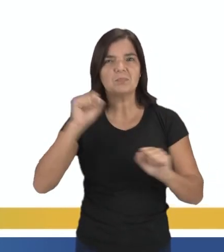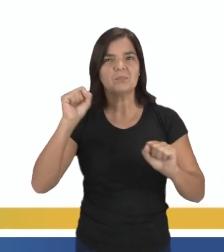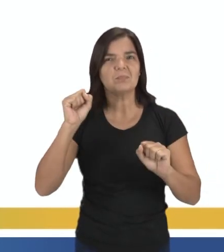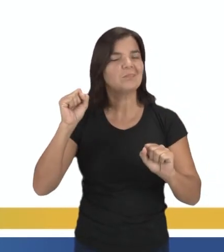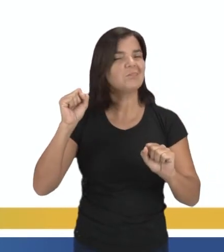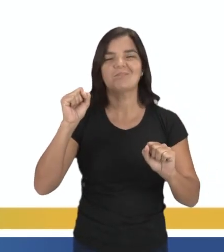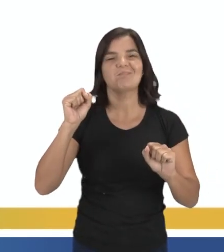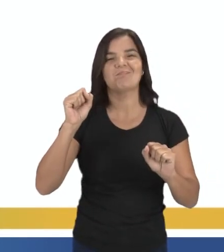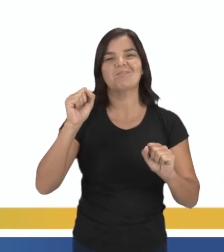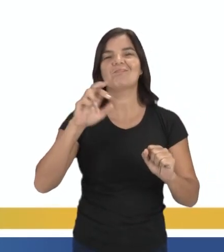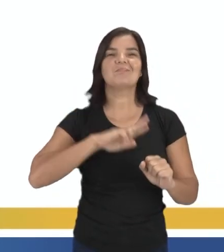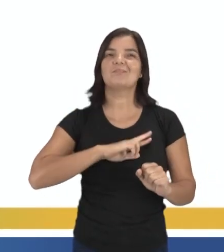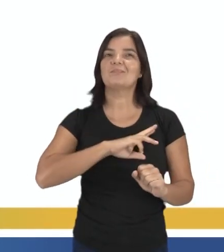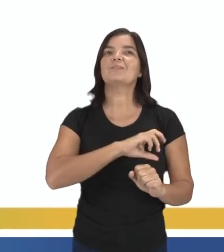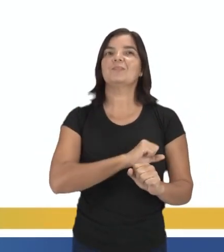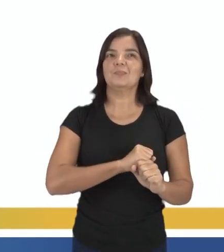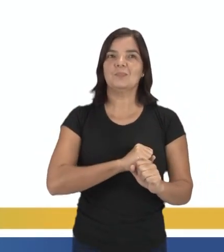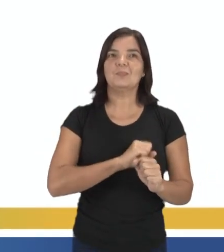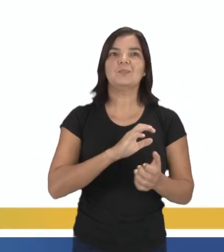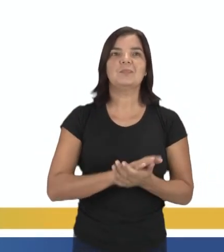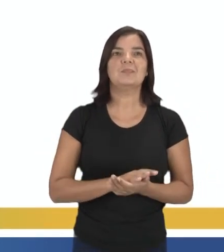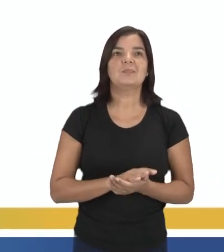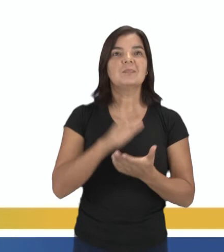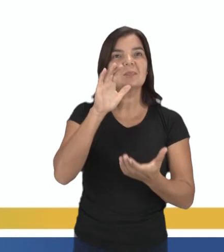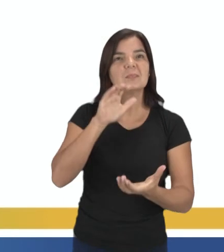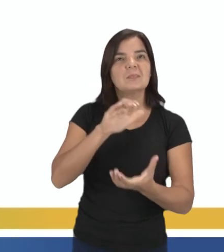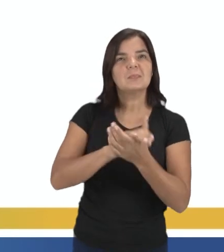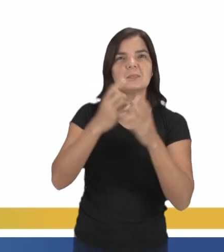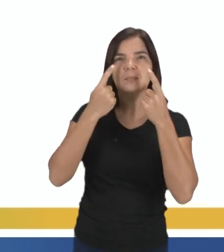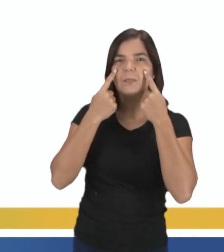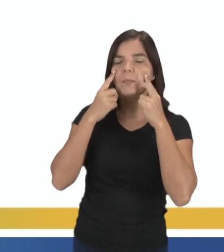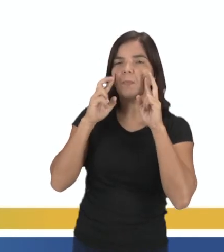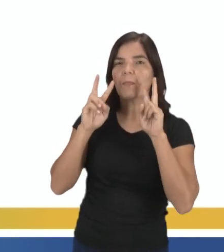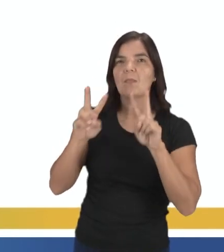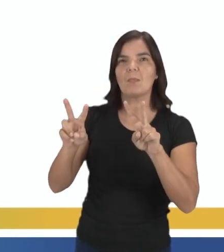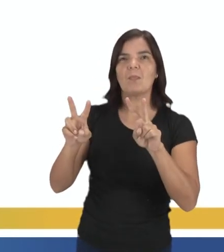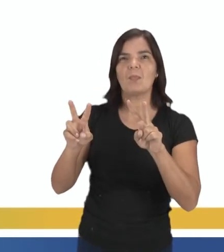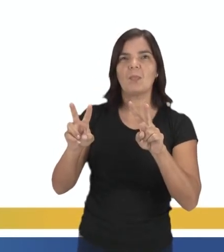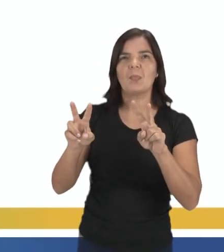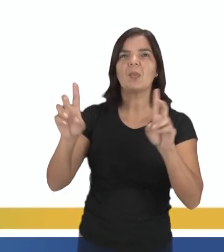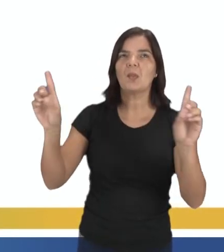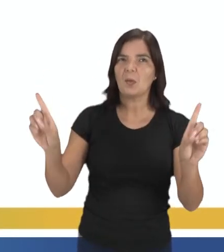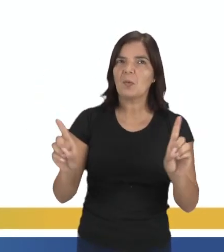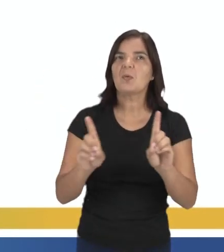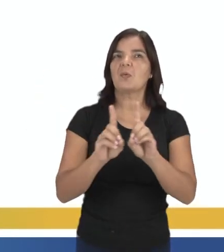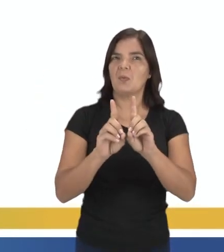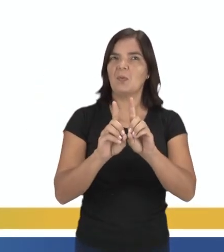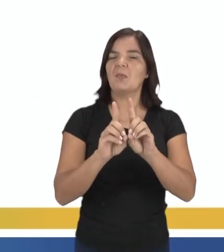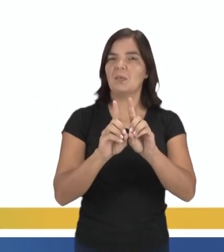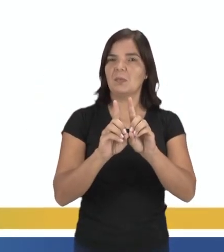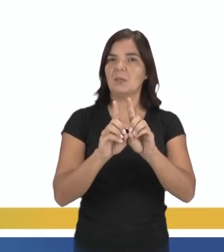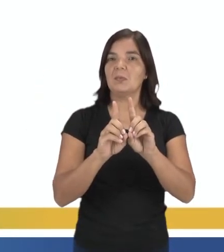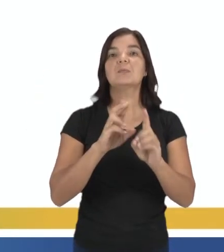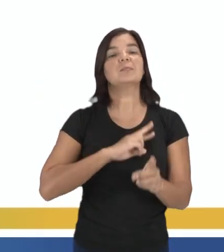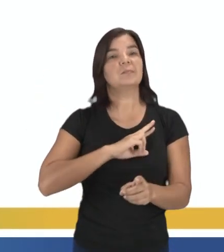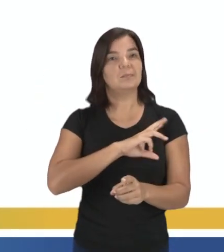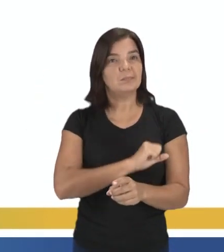isso é para o romantismo, tá? Casamento visto como arranjo de conveniência,